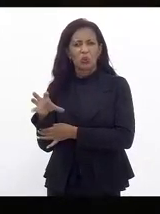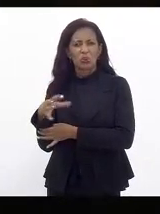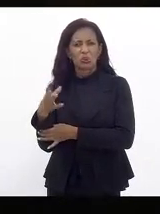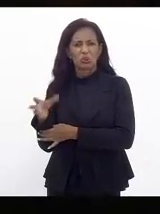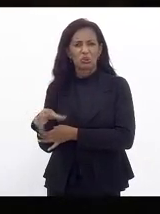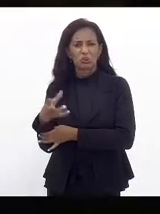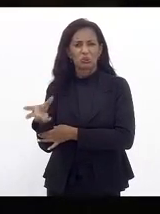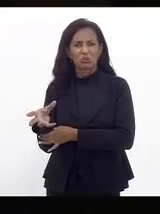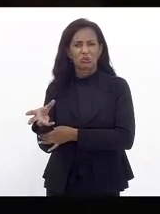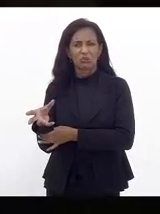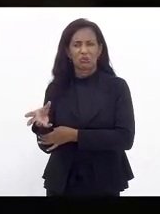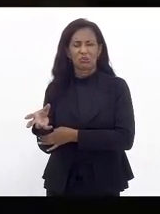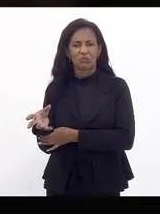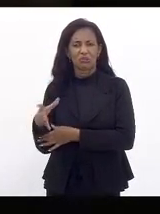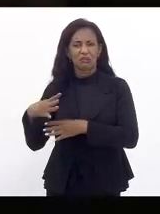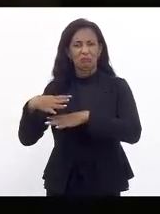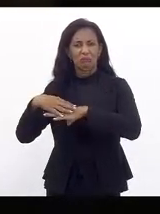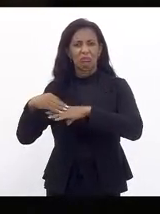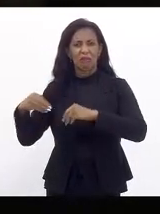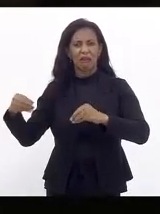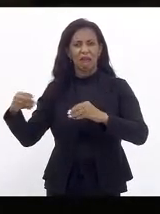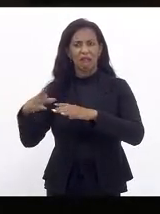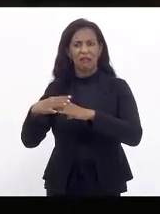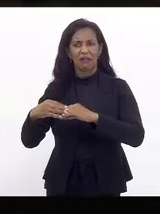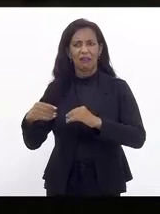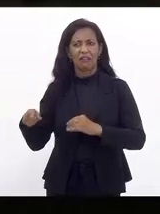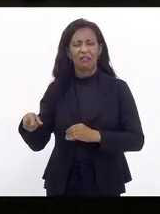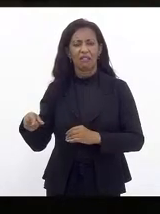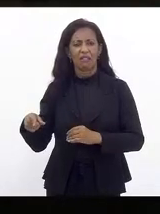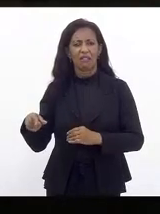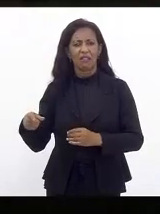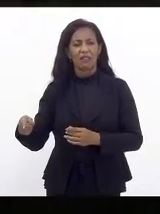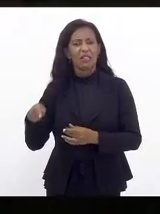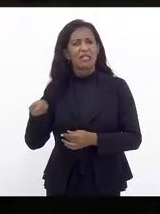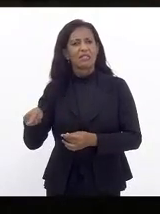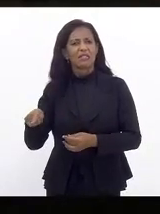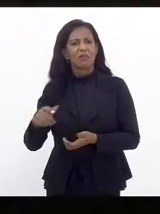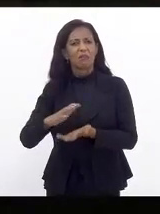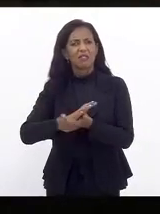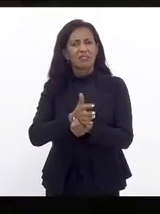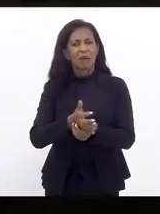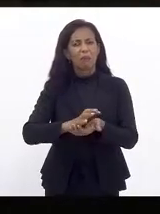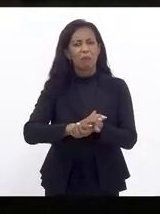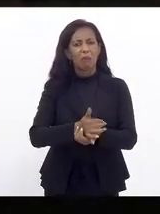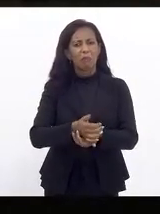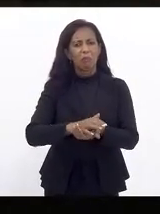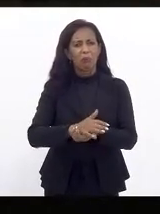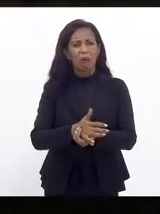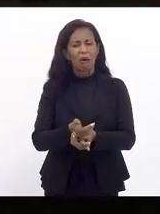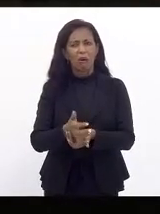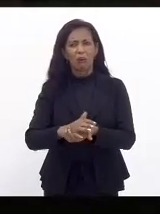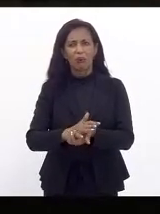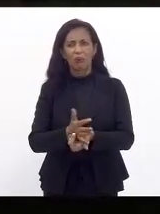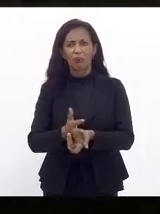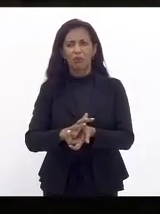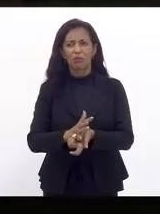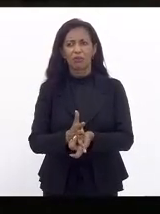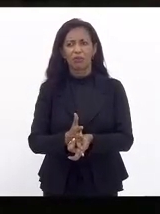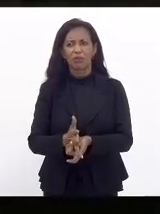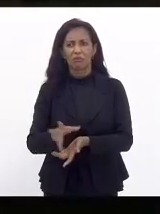que seriam, deputada, para fazer sabão, que seria para jogar